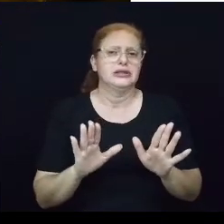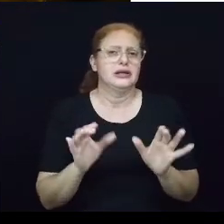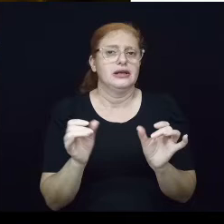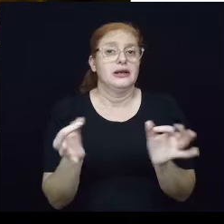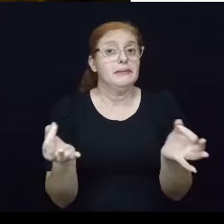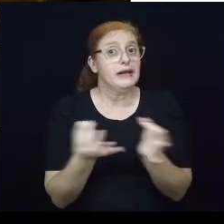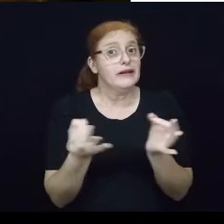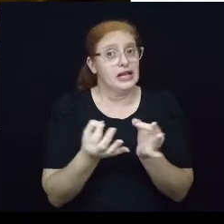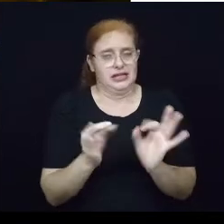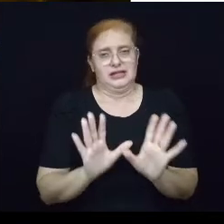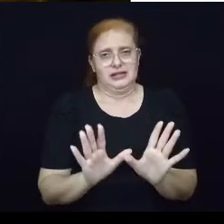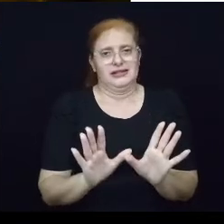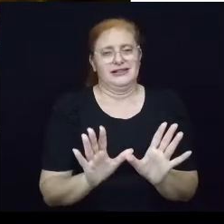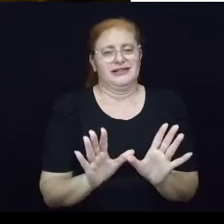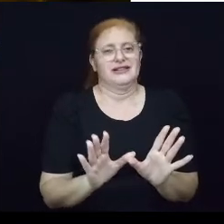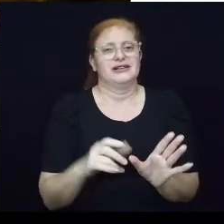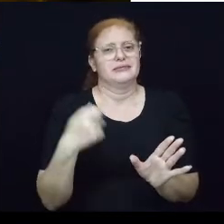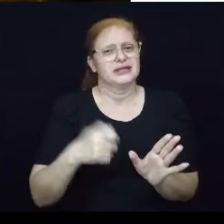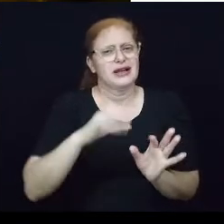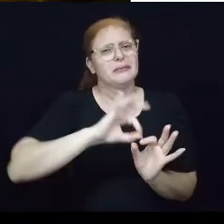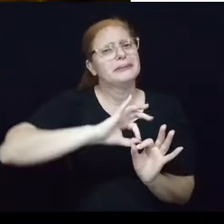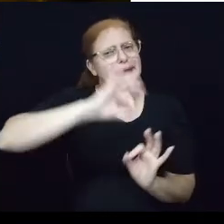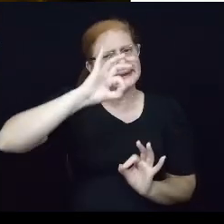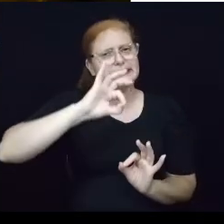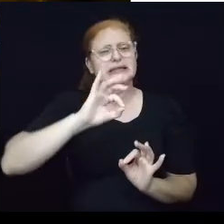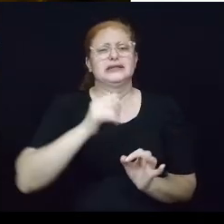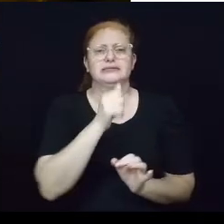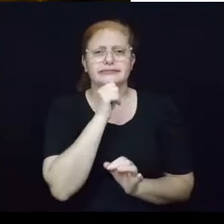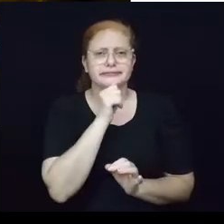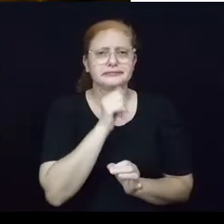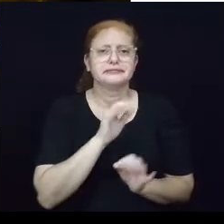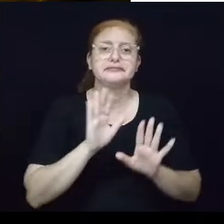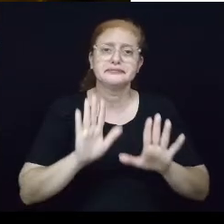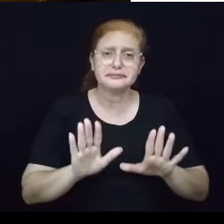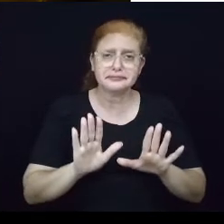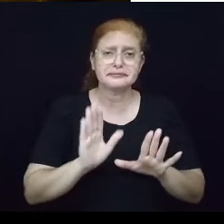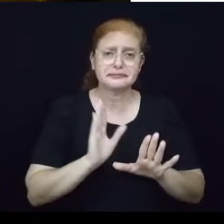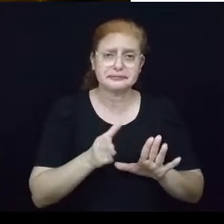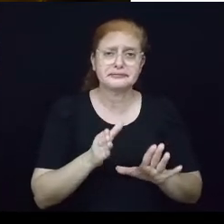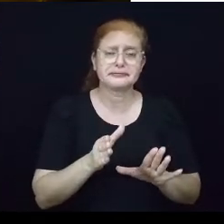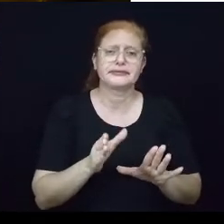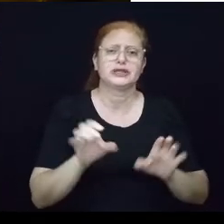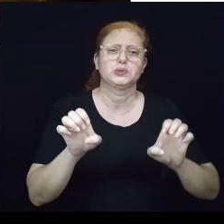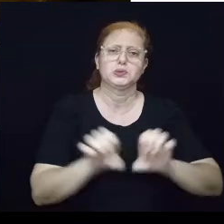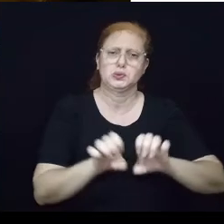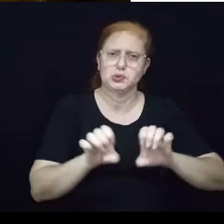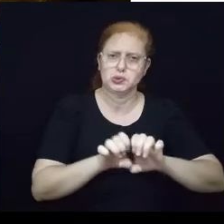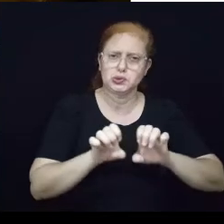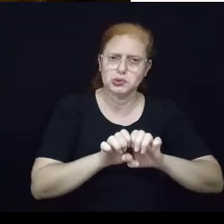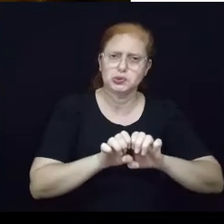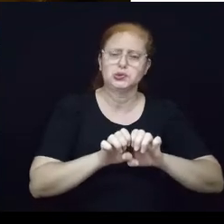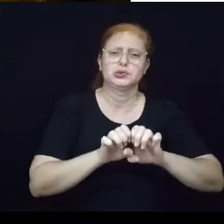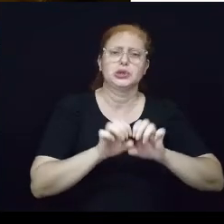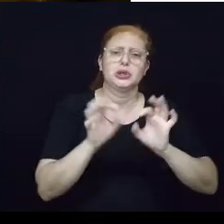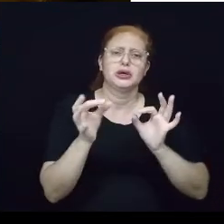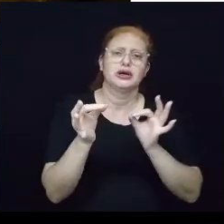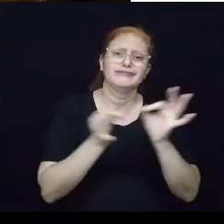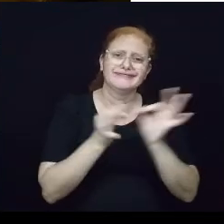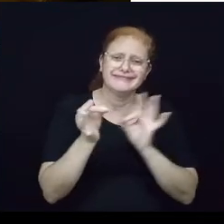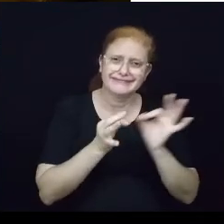aí, não. porque eu teria que medir exatamente, né? Mas já está bem, assim, a estrutura dela está aí montada,